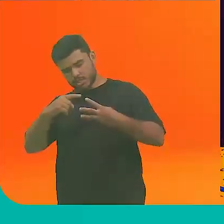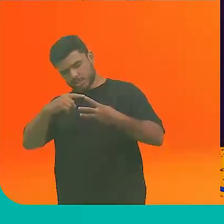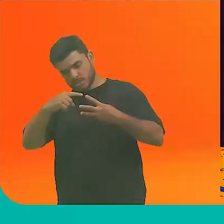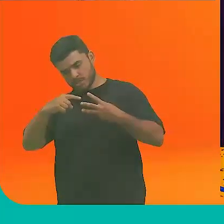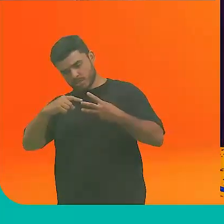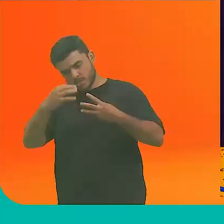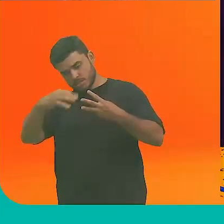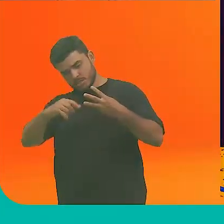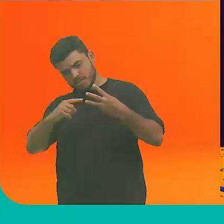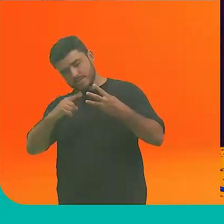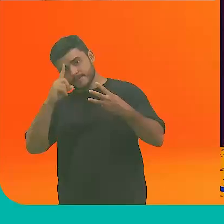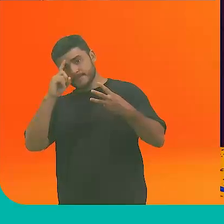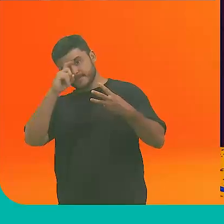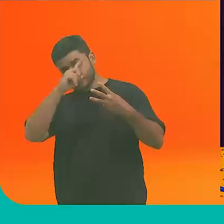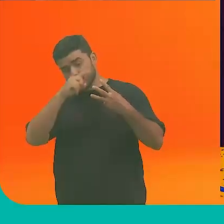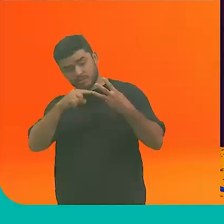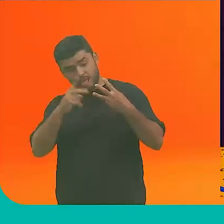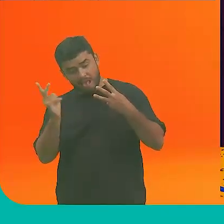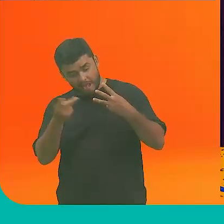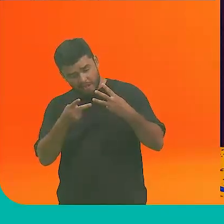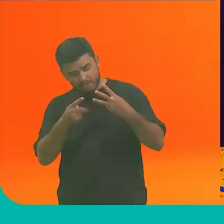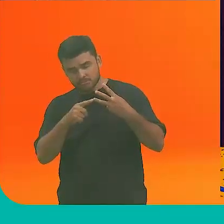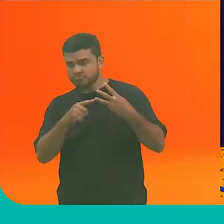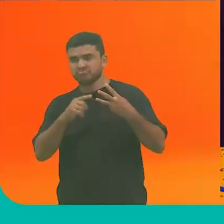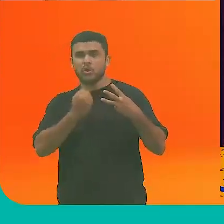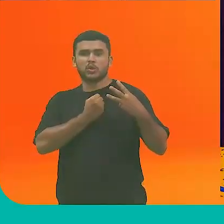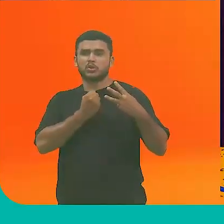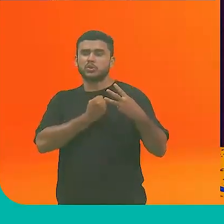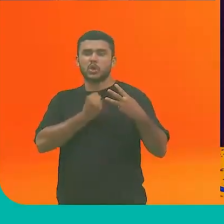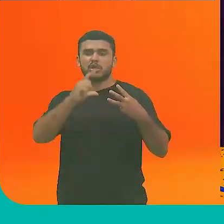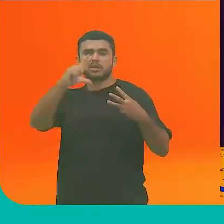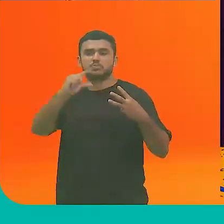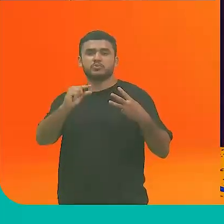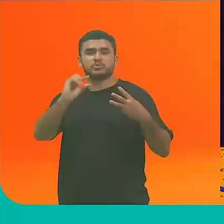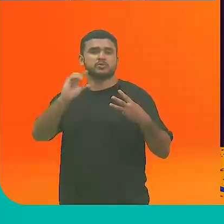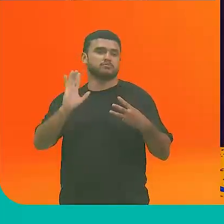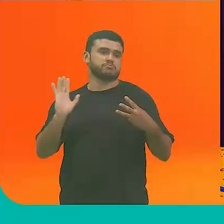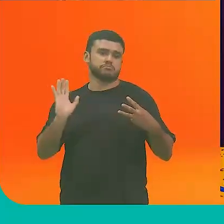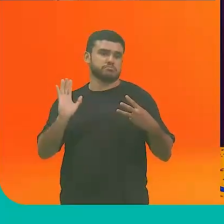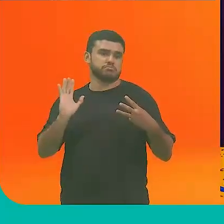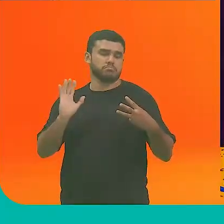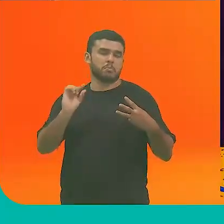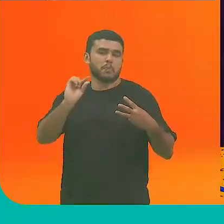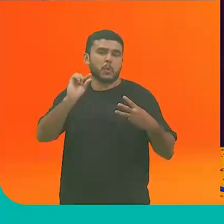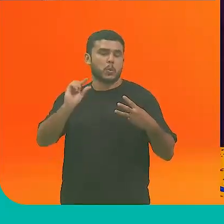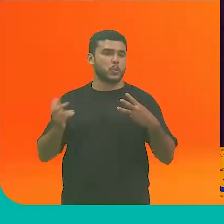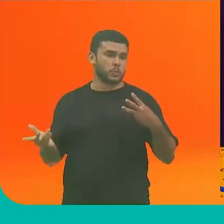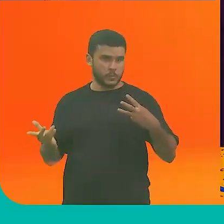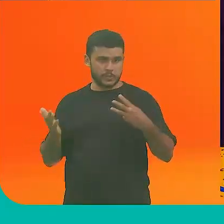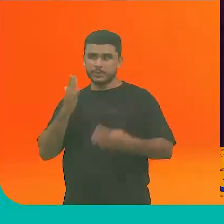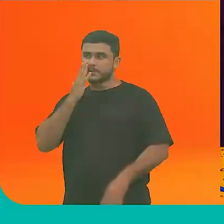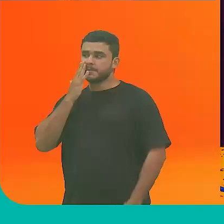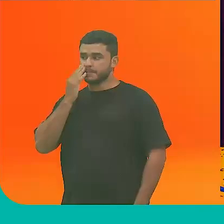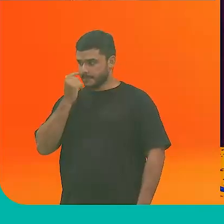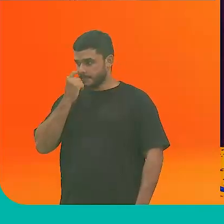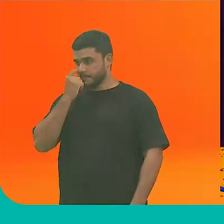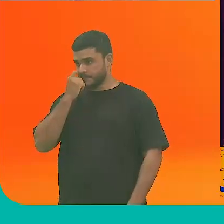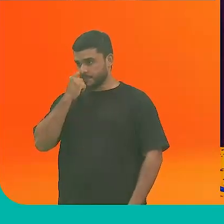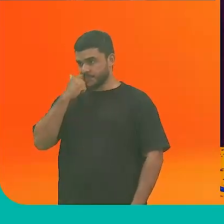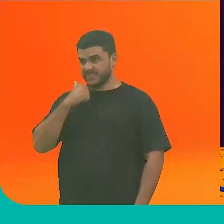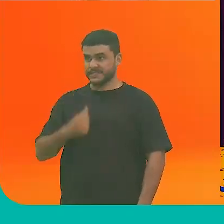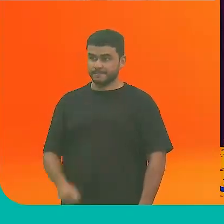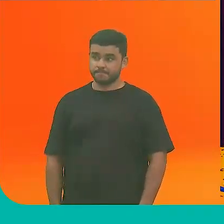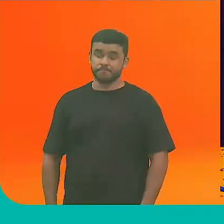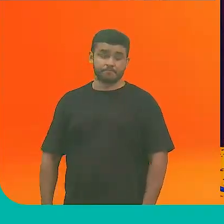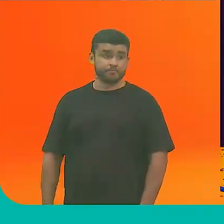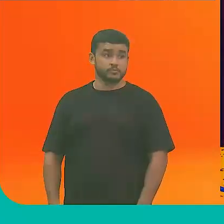que o importante é que nós possamos fazer as questões mais fáceis.